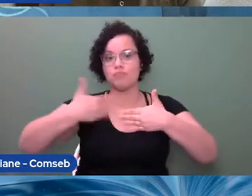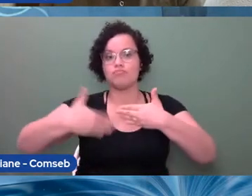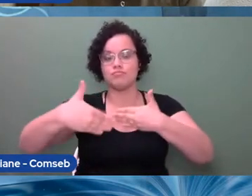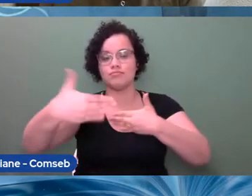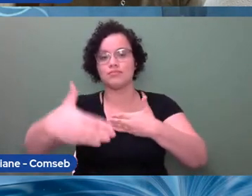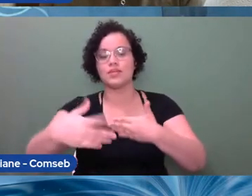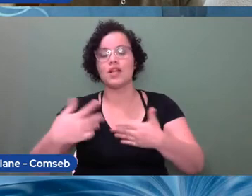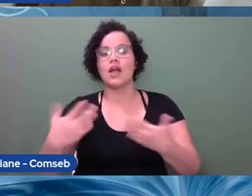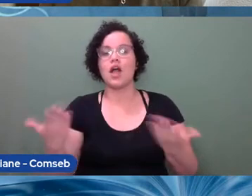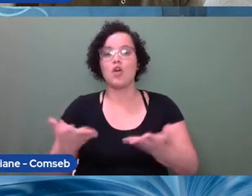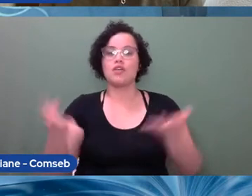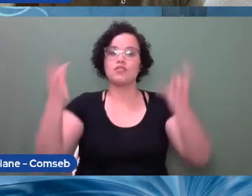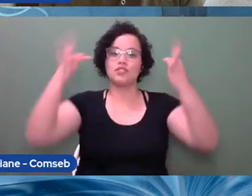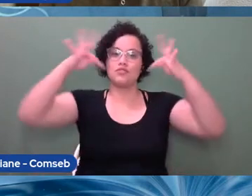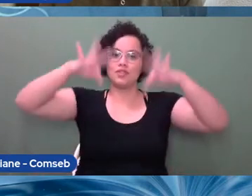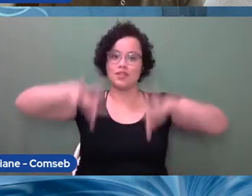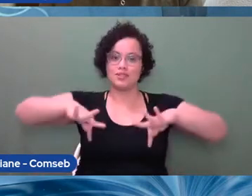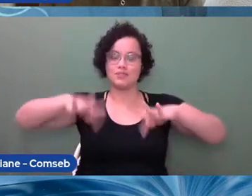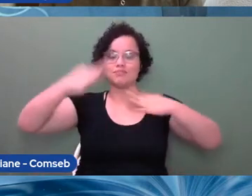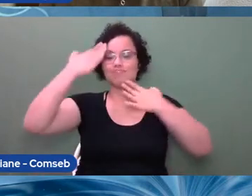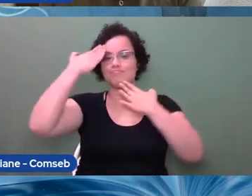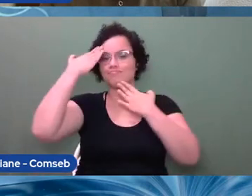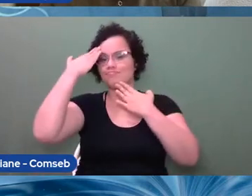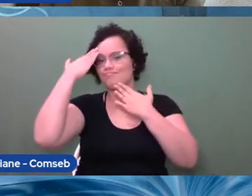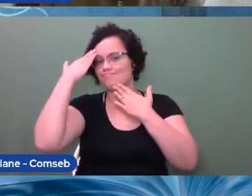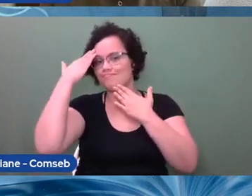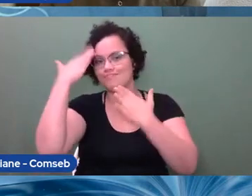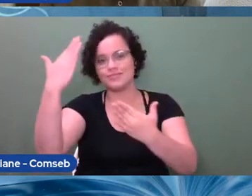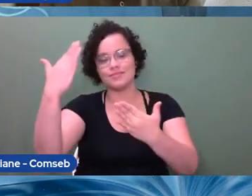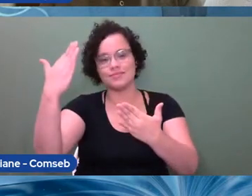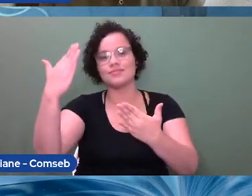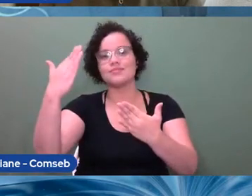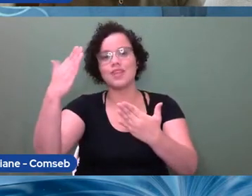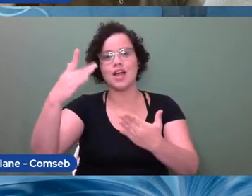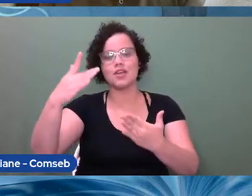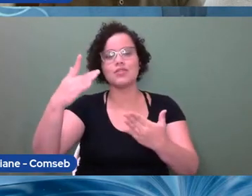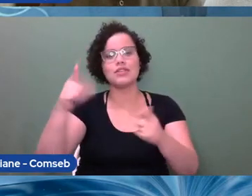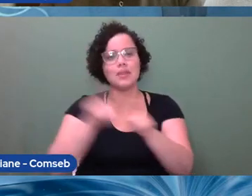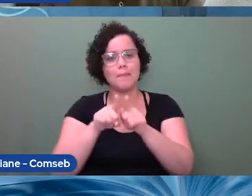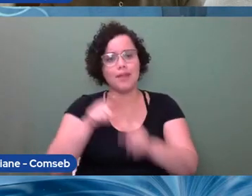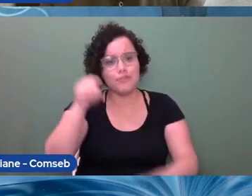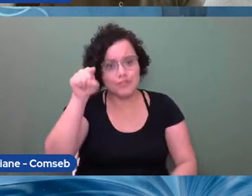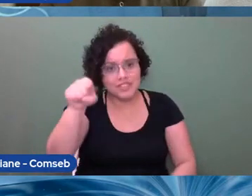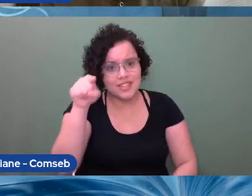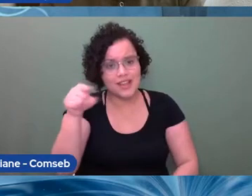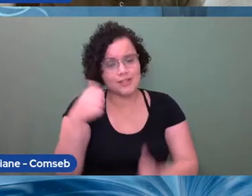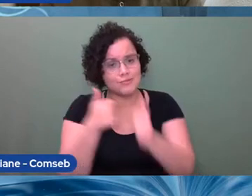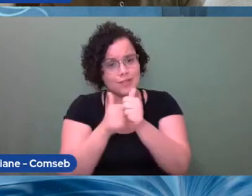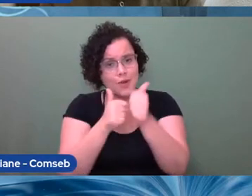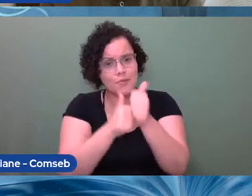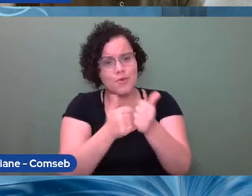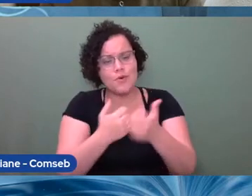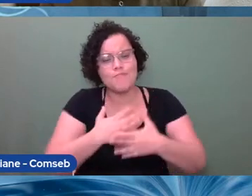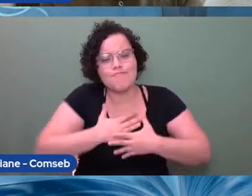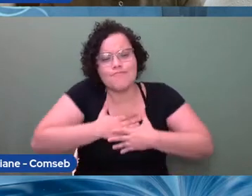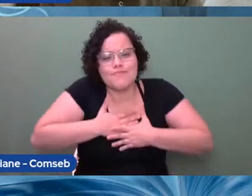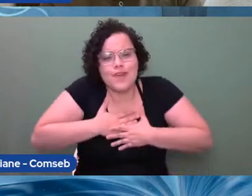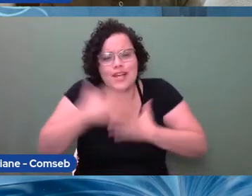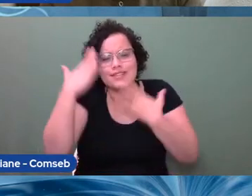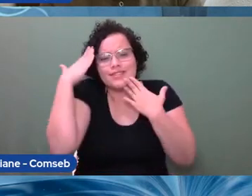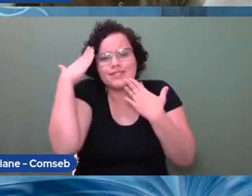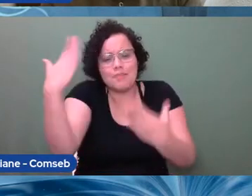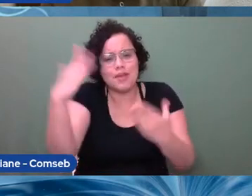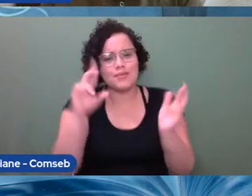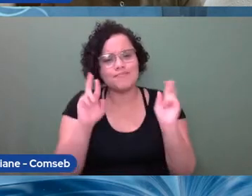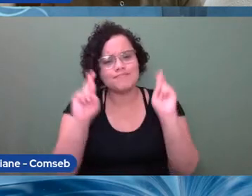encerramos aqui, então, agradecimentos, Cris, e a você que nos acompanhou, o nosso profundo agradecimento. Espero que